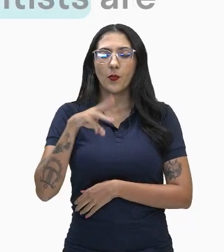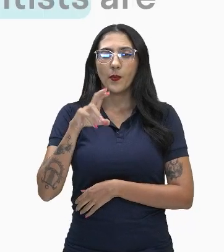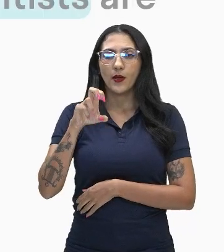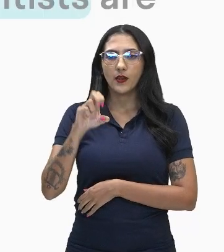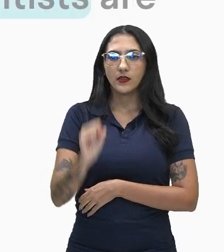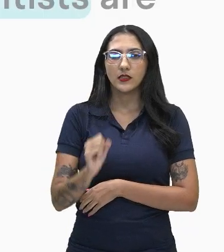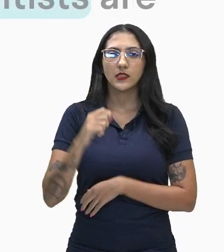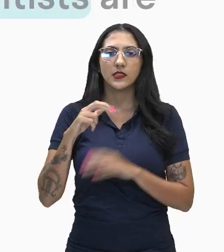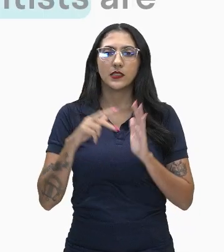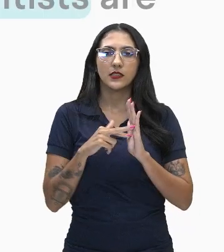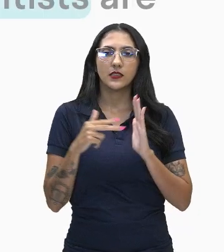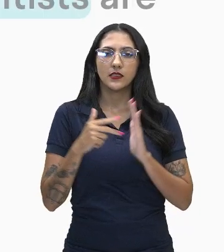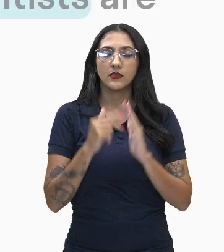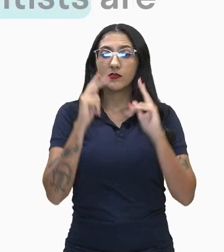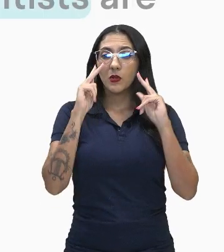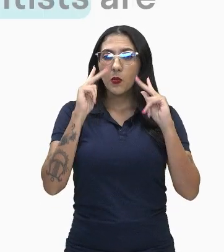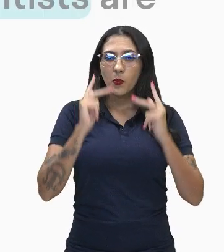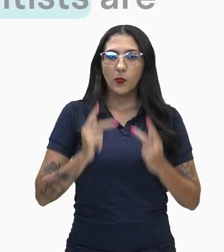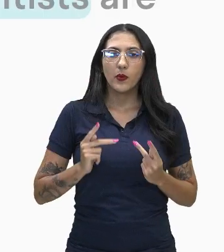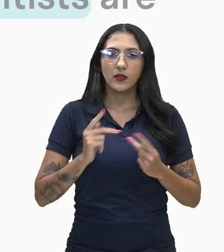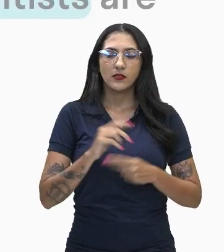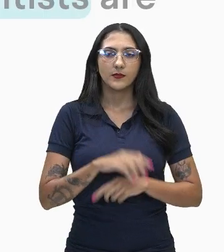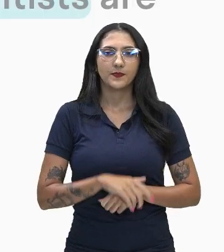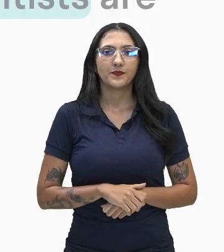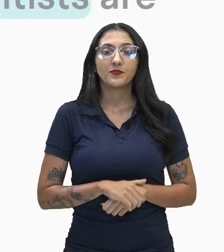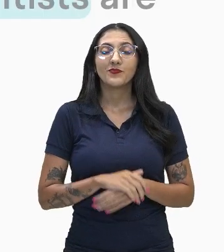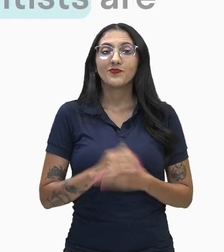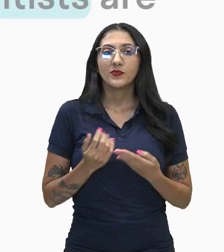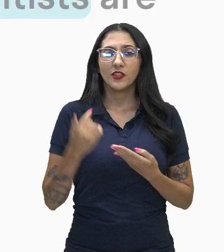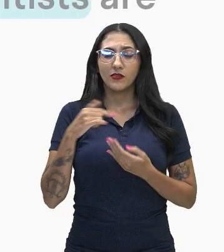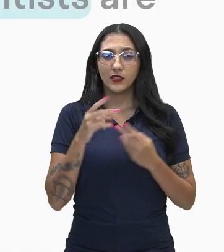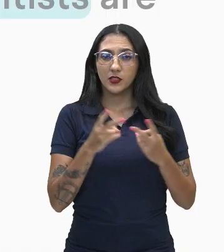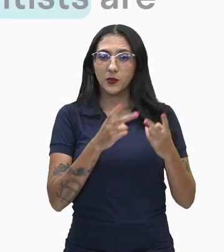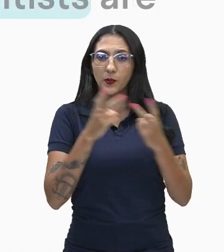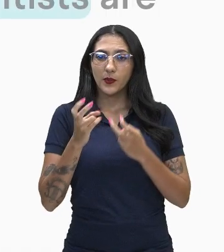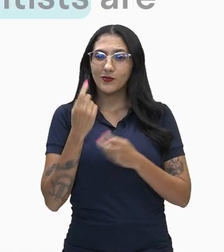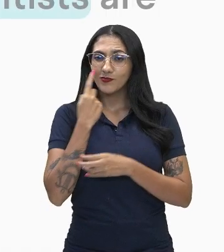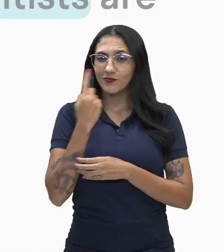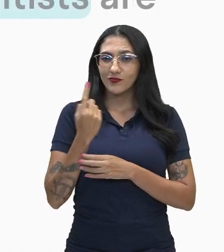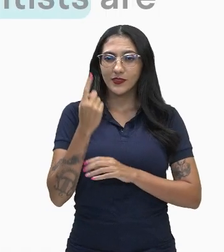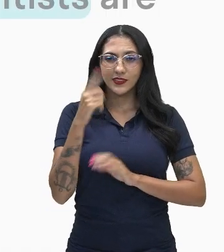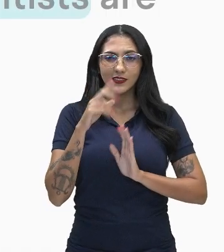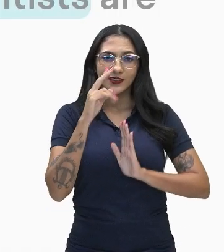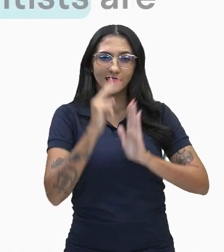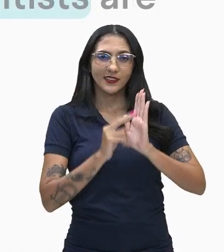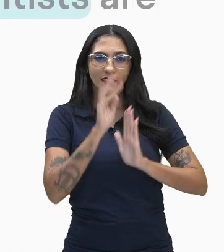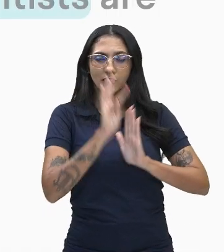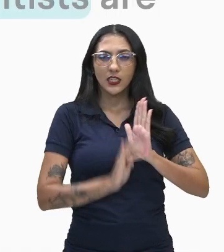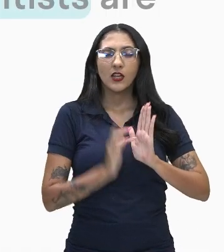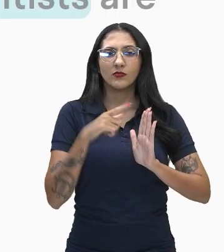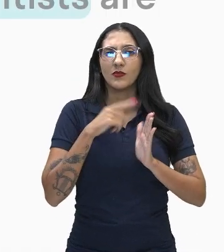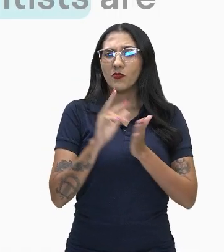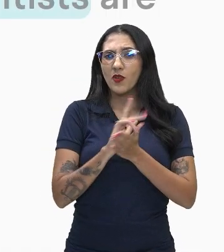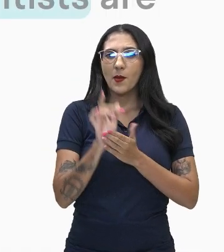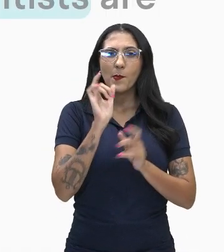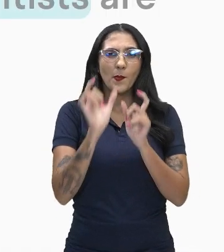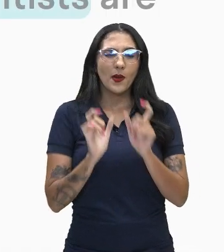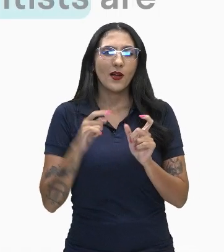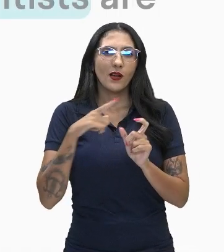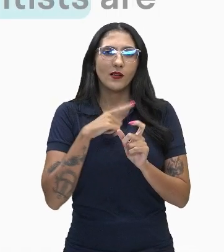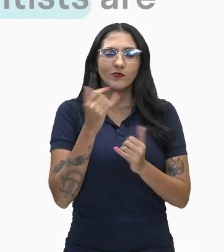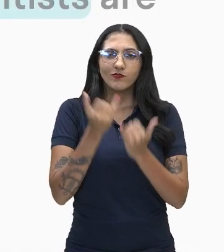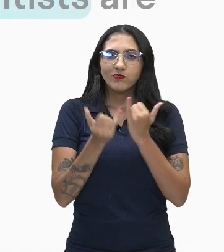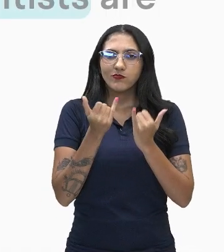vocês podem perceber aí no texto que eu tenho várias palavras cognatas. E, através dessas palavras